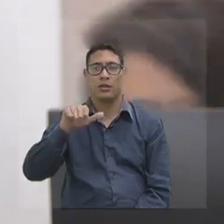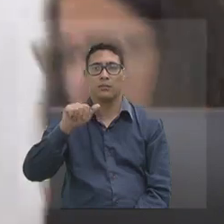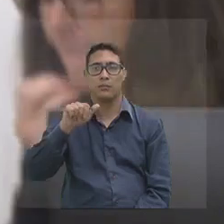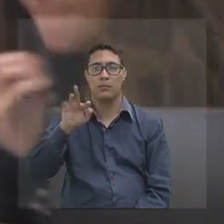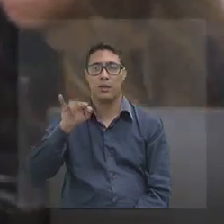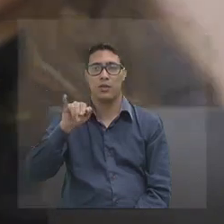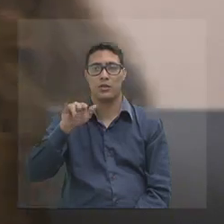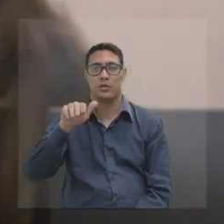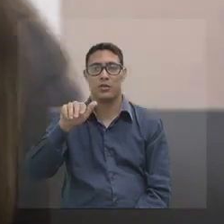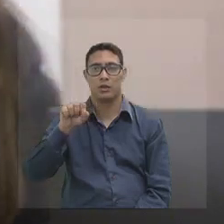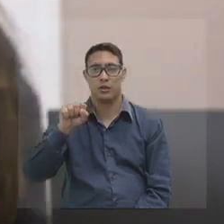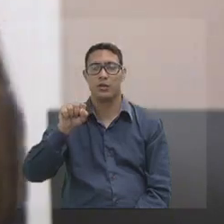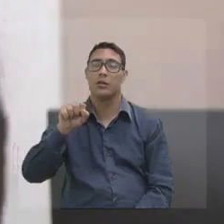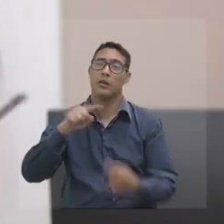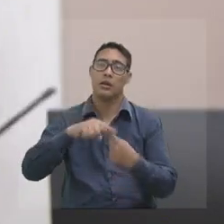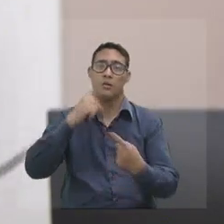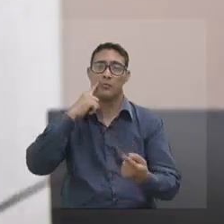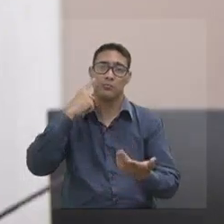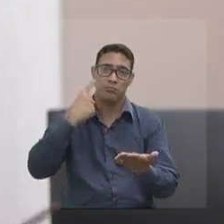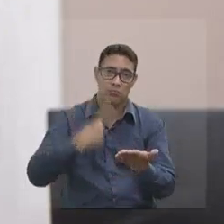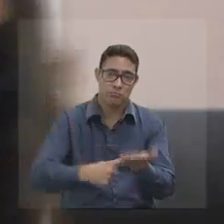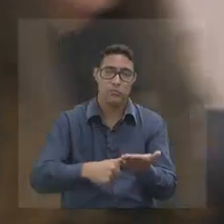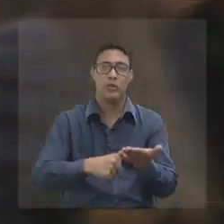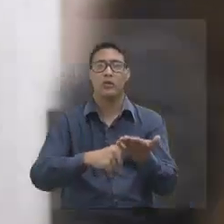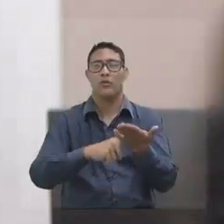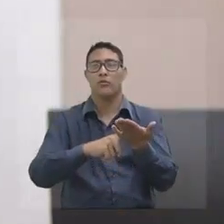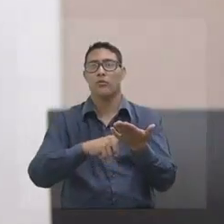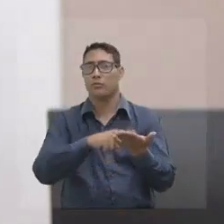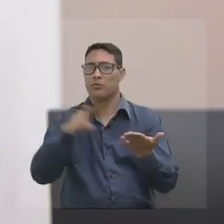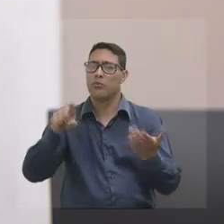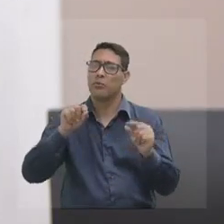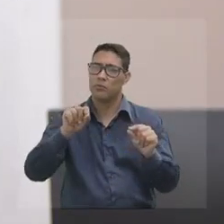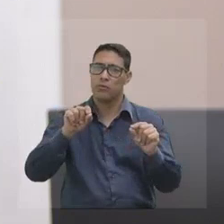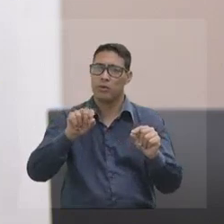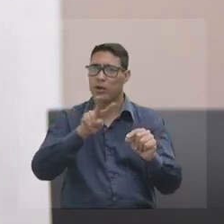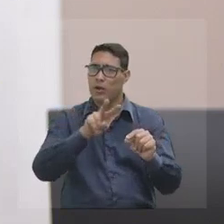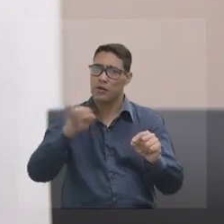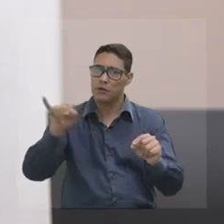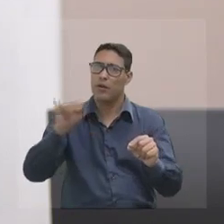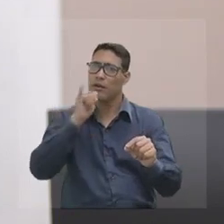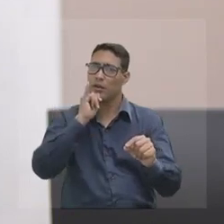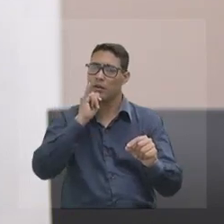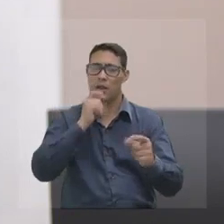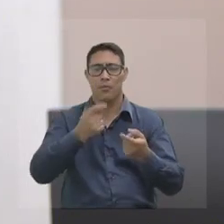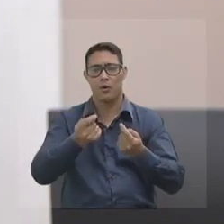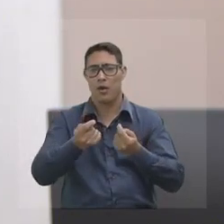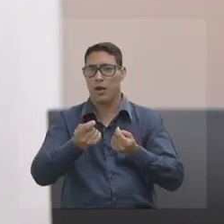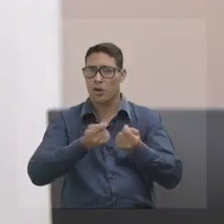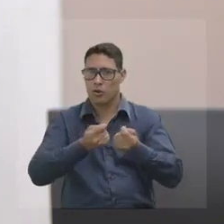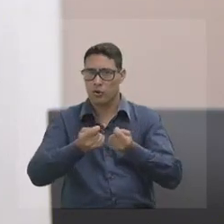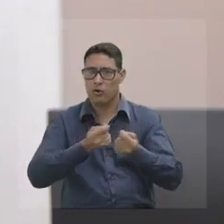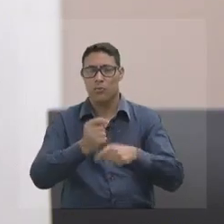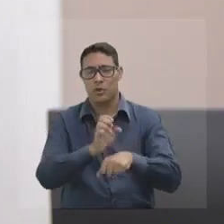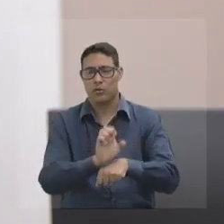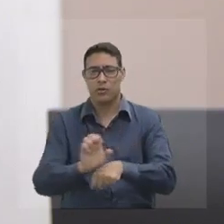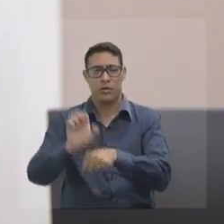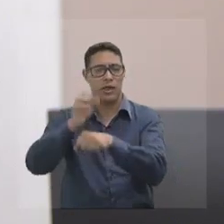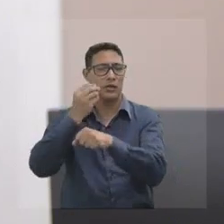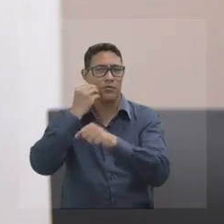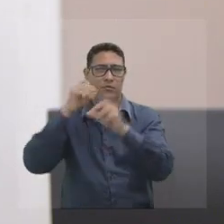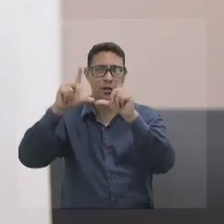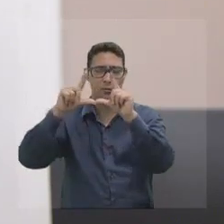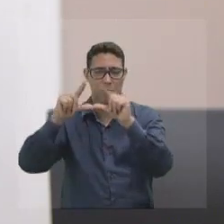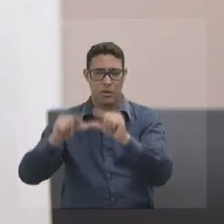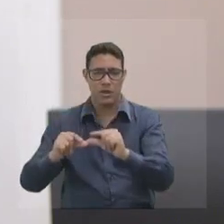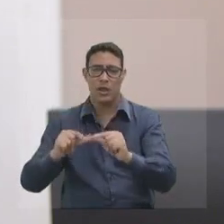assinamos o compromisso com a campanha raciocínio para descarbonizar a economia do Estado até 2050 atingir